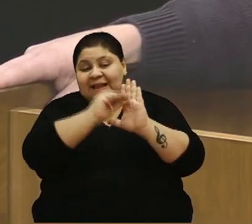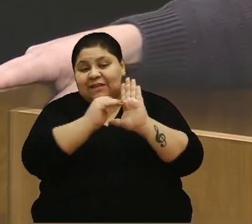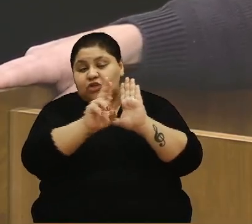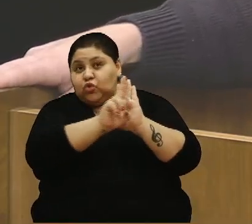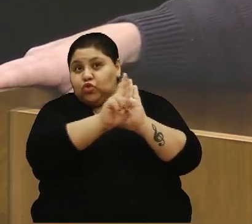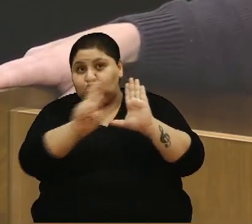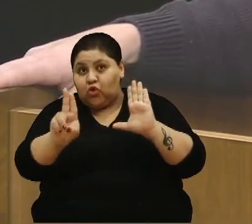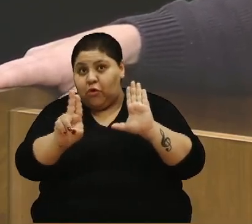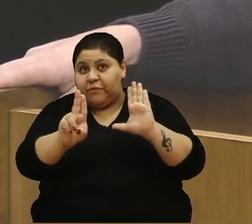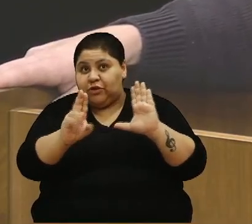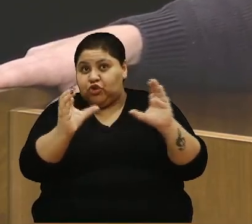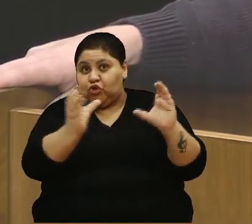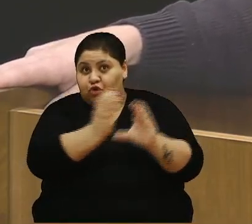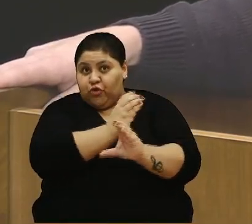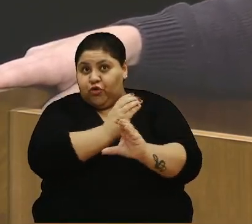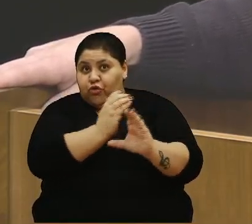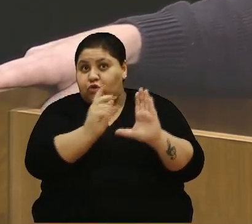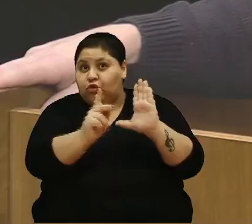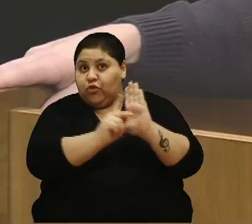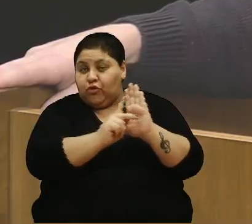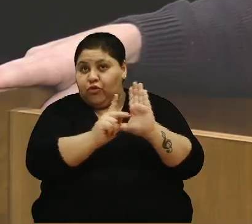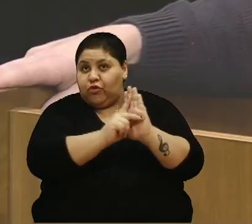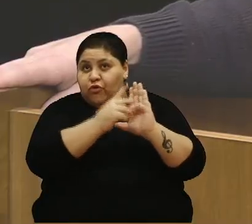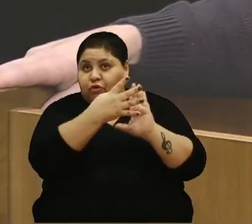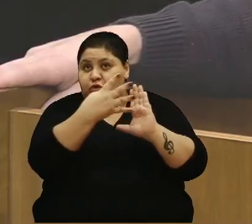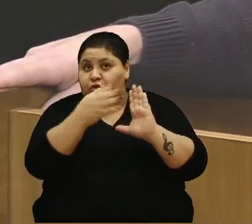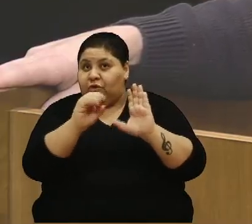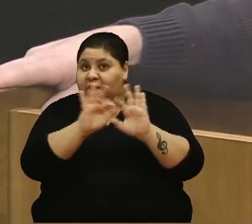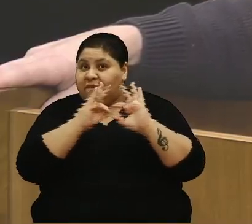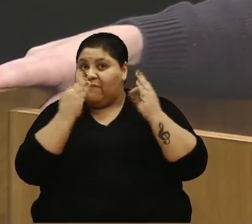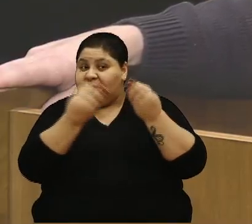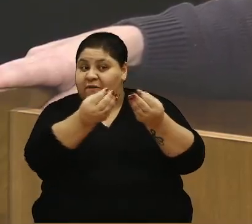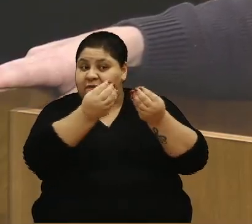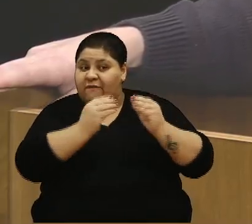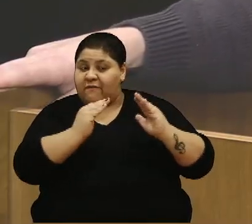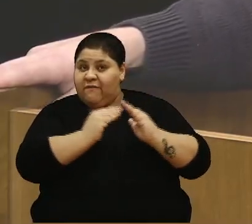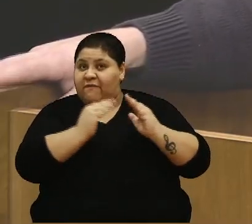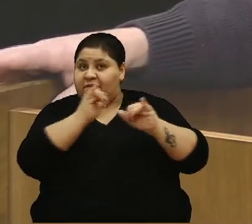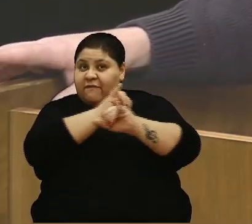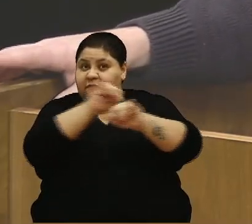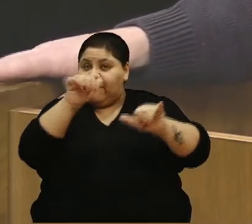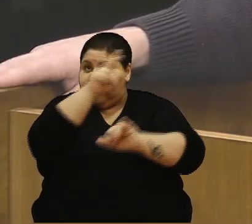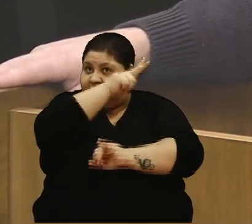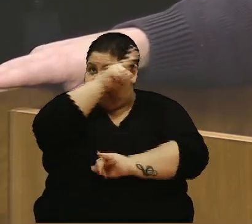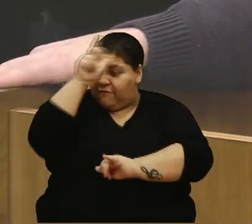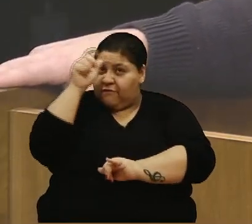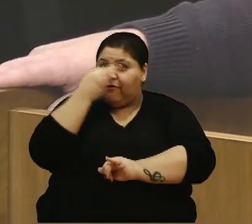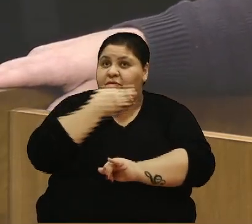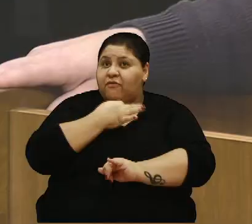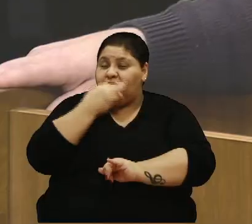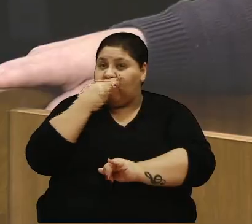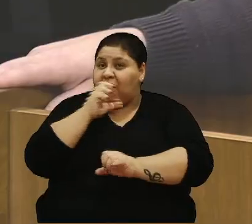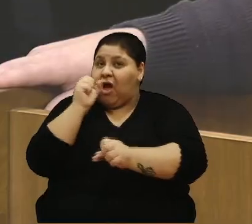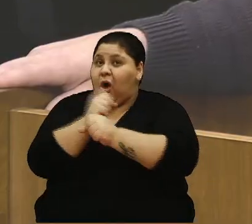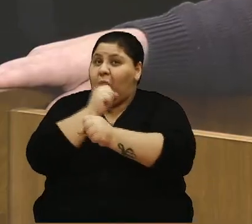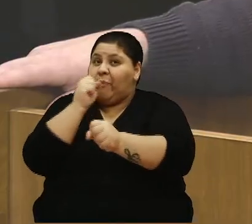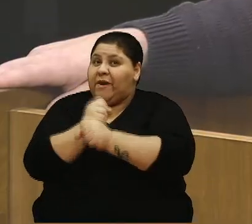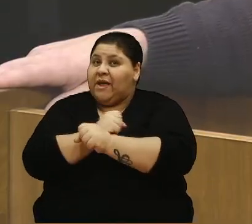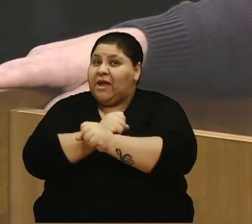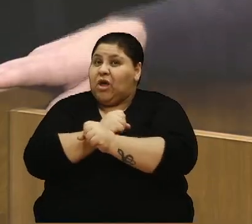dos contemplados do Minha Casa Minha Vida, as 440 famílias, serão anunciadas pela Prefeitura de Caxias do Sul quando a obra